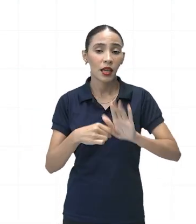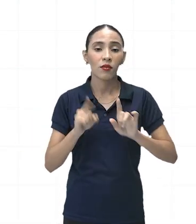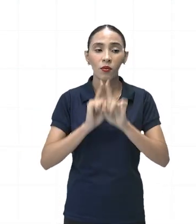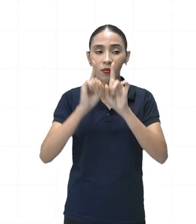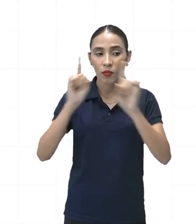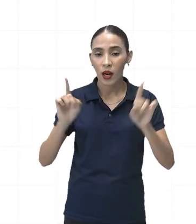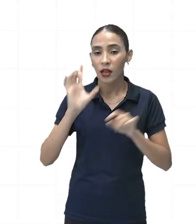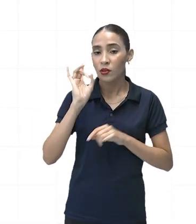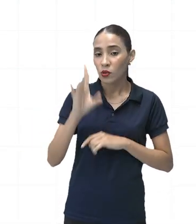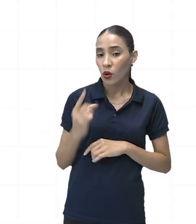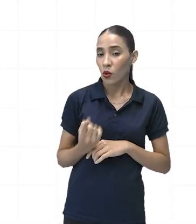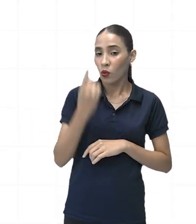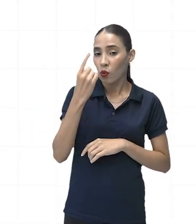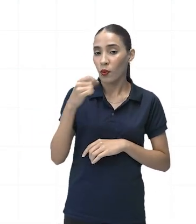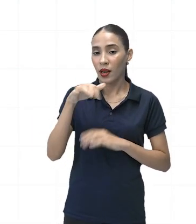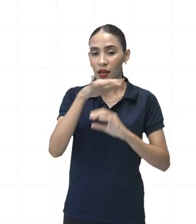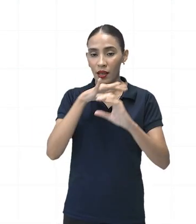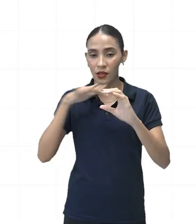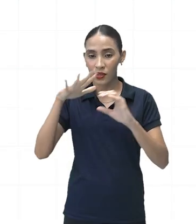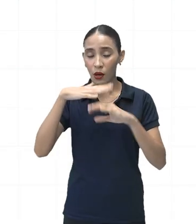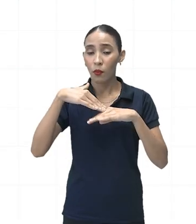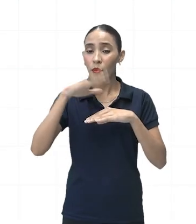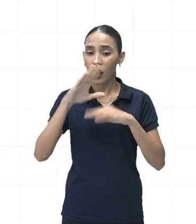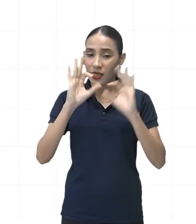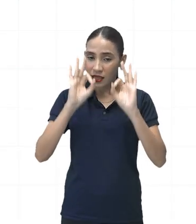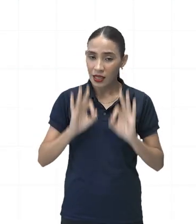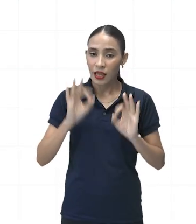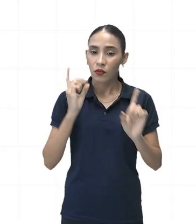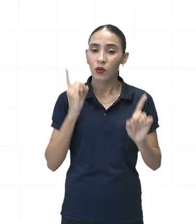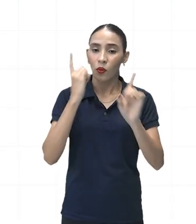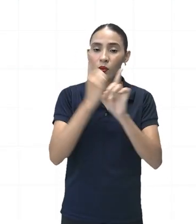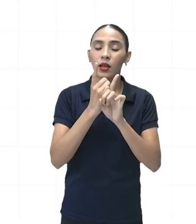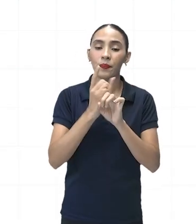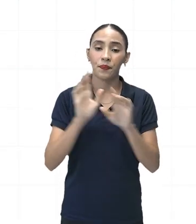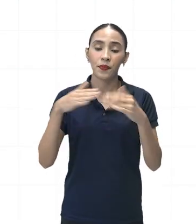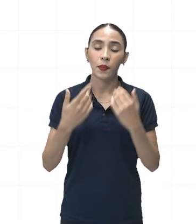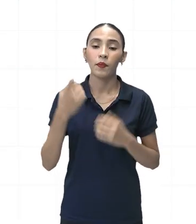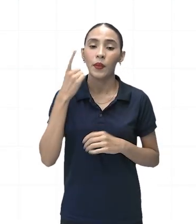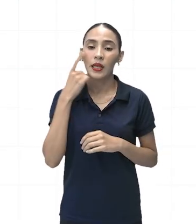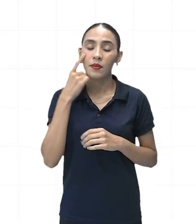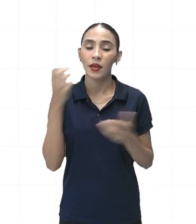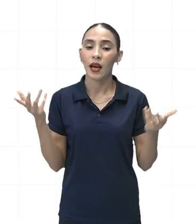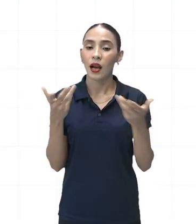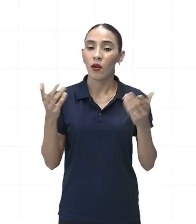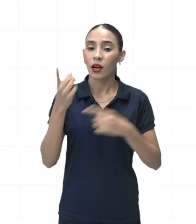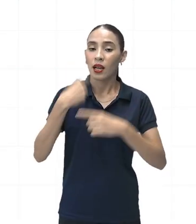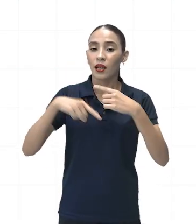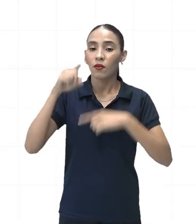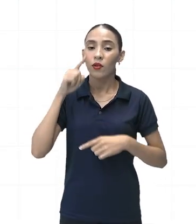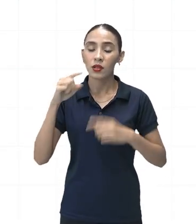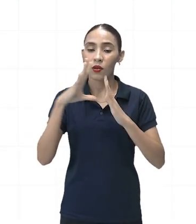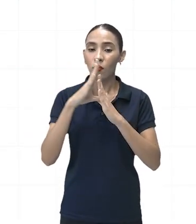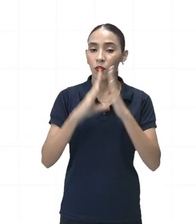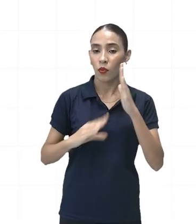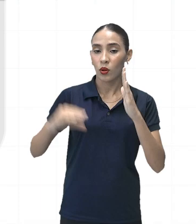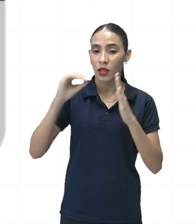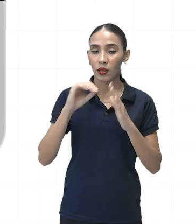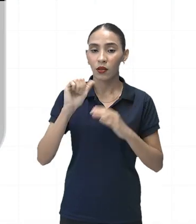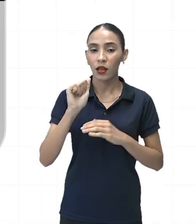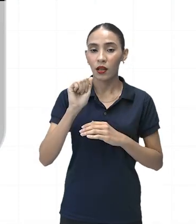mas que apenas uma região onde é mais provável encontrá-los. Vamos observar agora a evolução dos